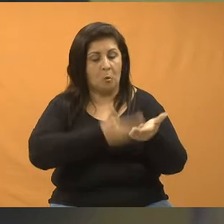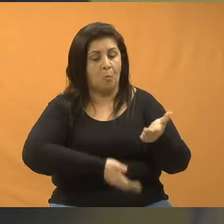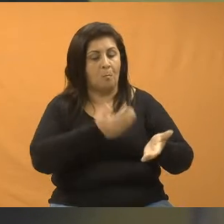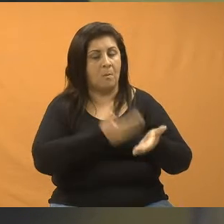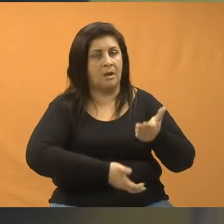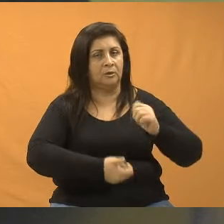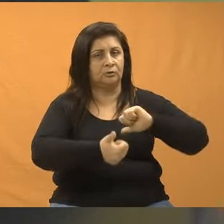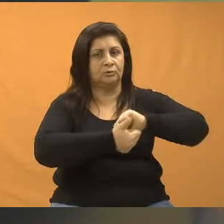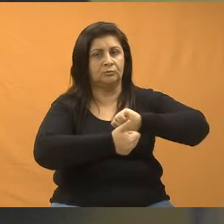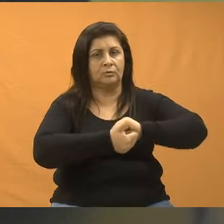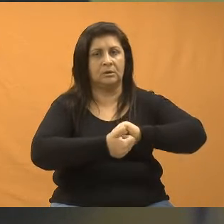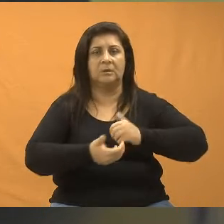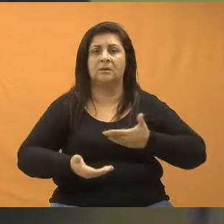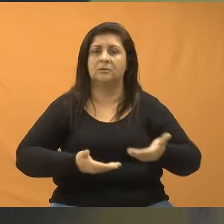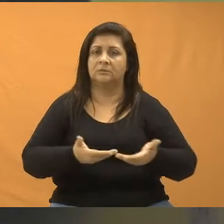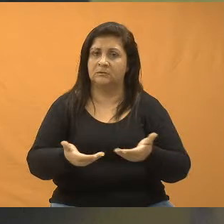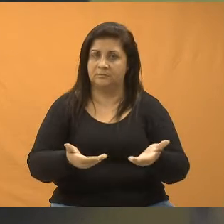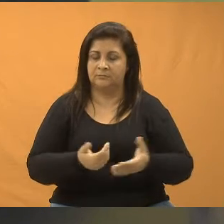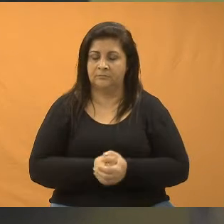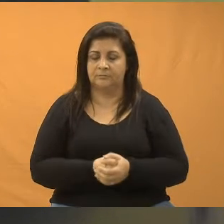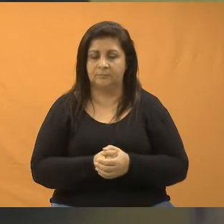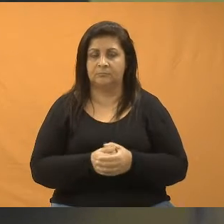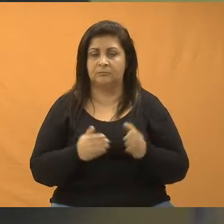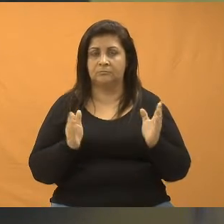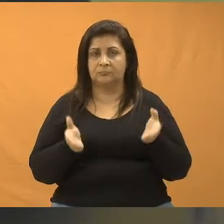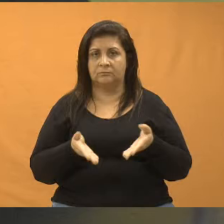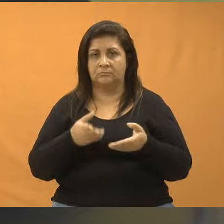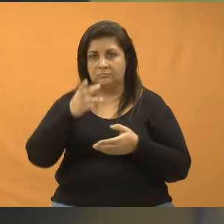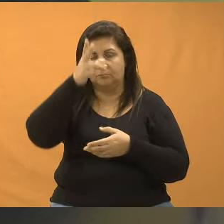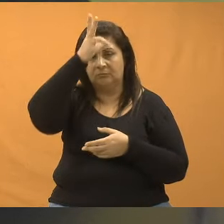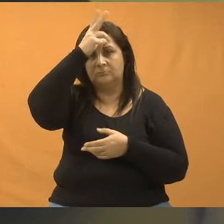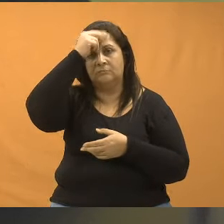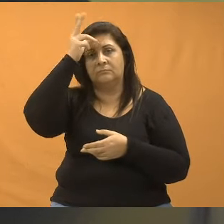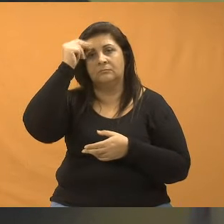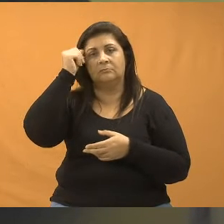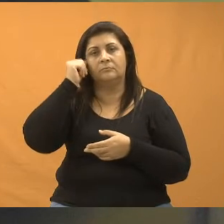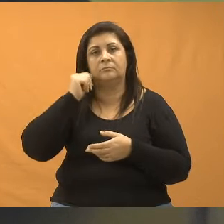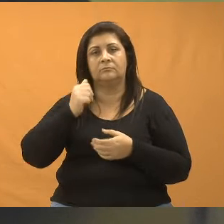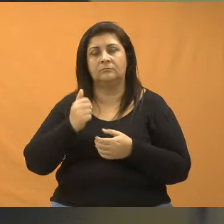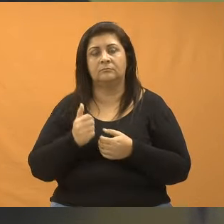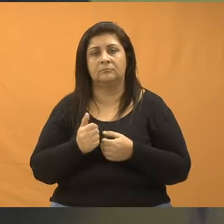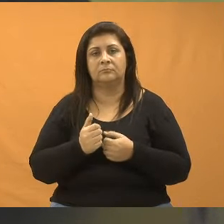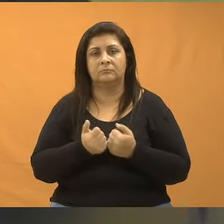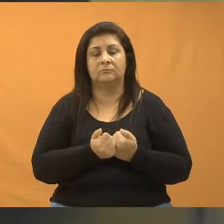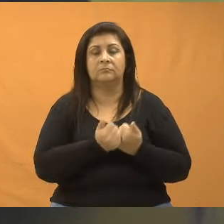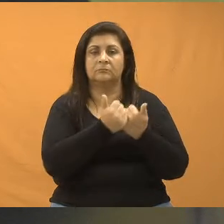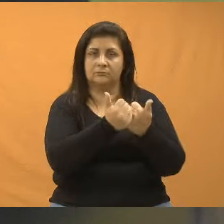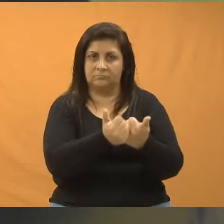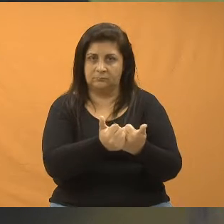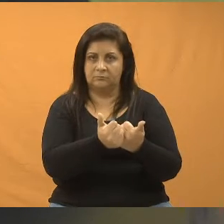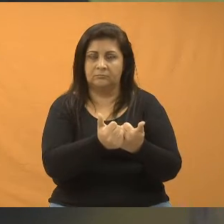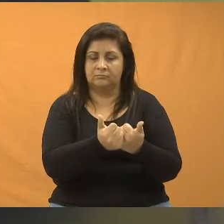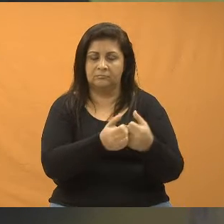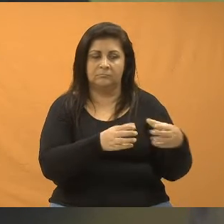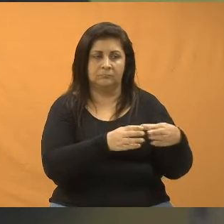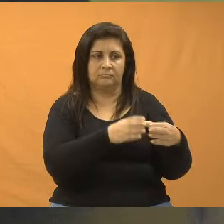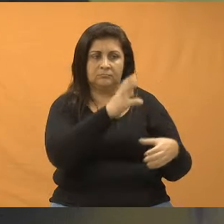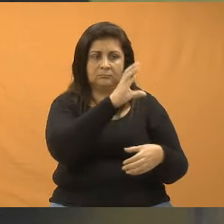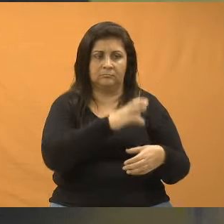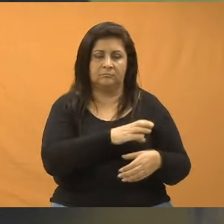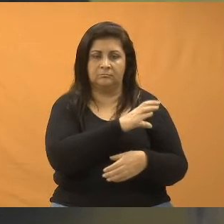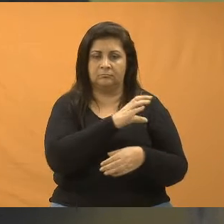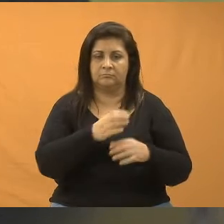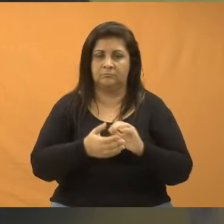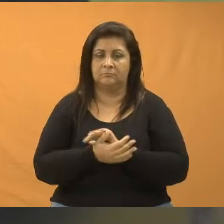atendimento. A Prefeitura tem hoje, está dando suporte para a Irmandade, né, vai ser feita a 4 mãos, a gente